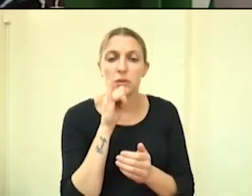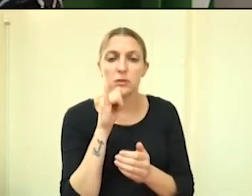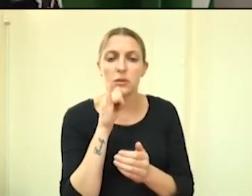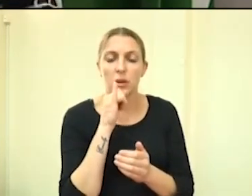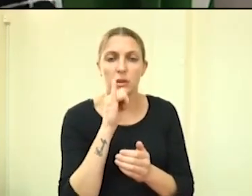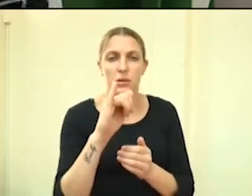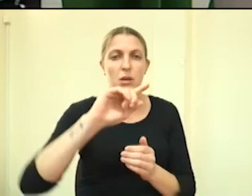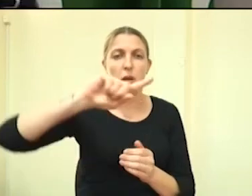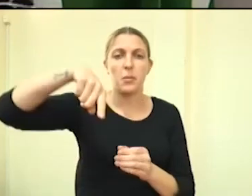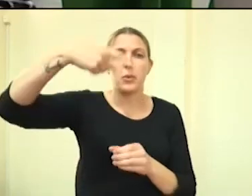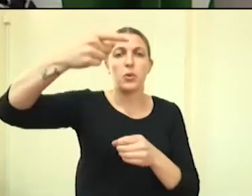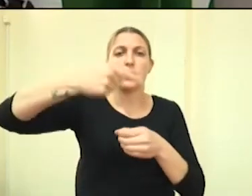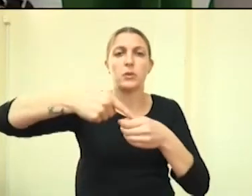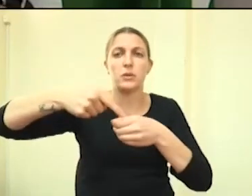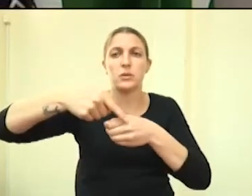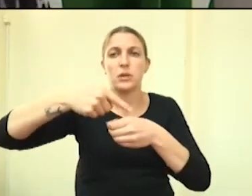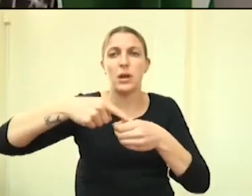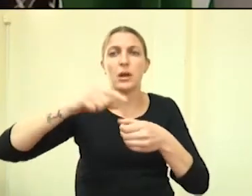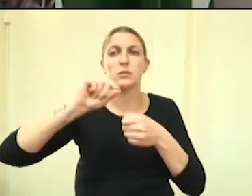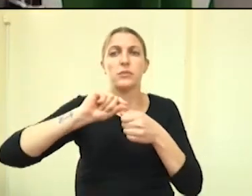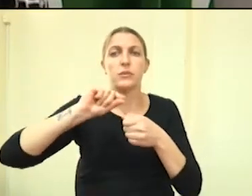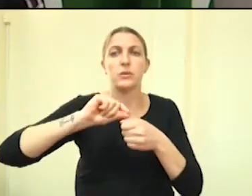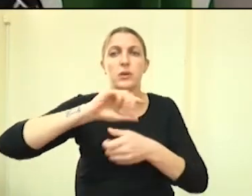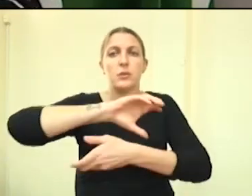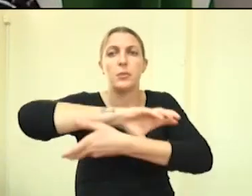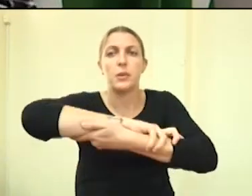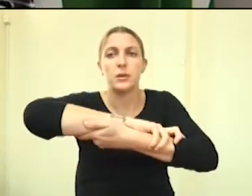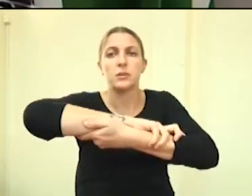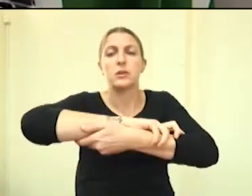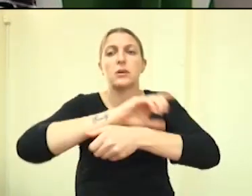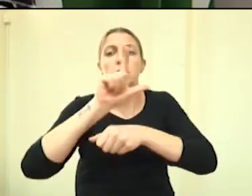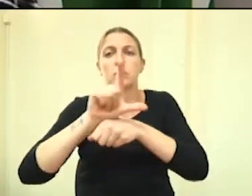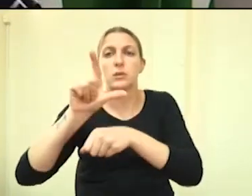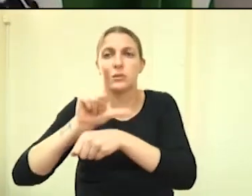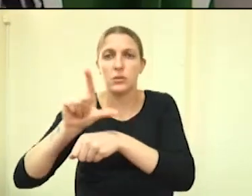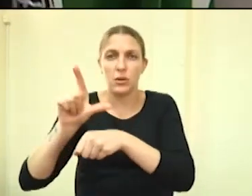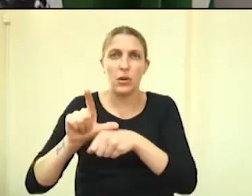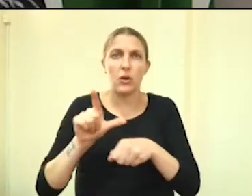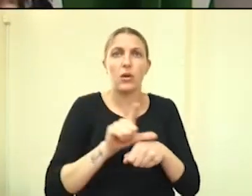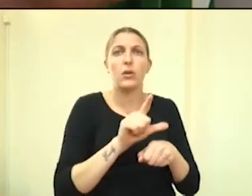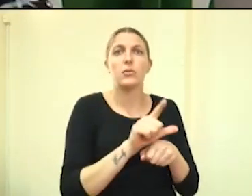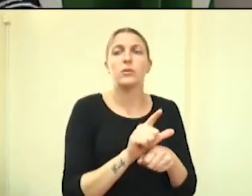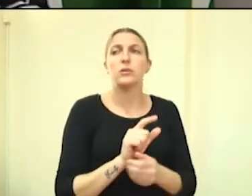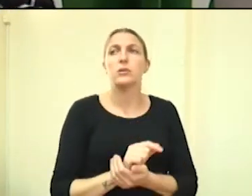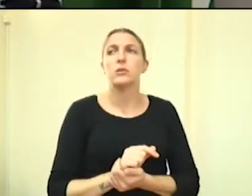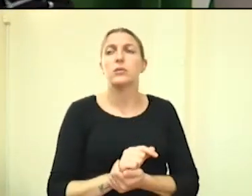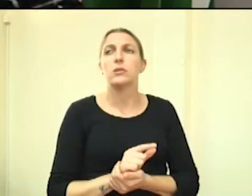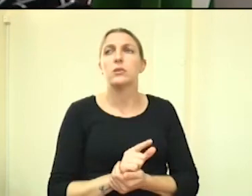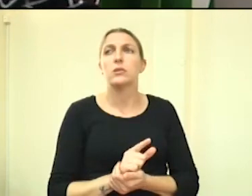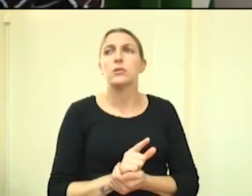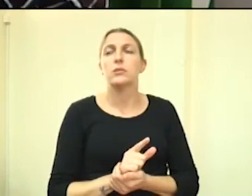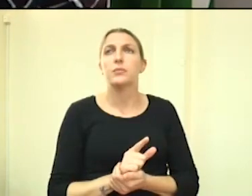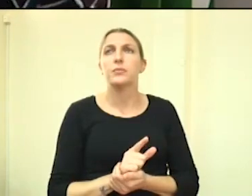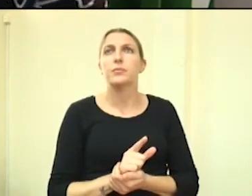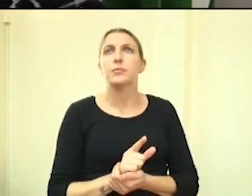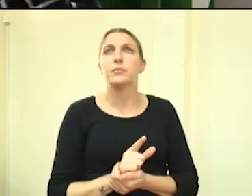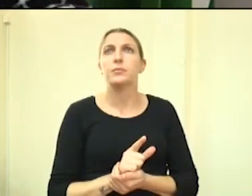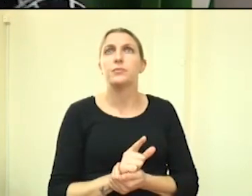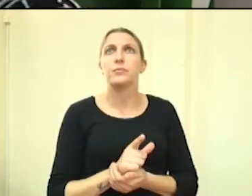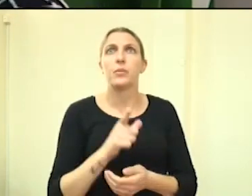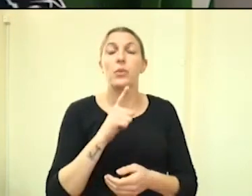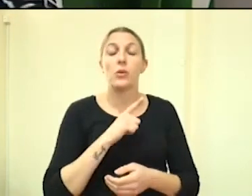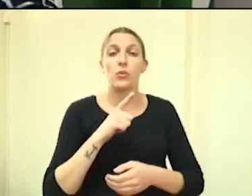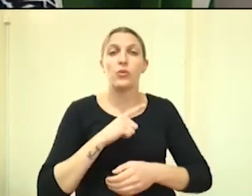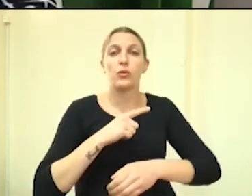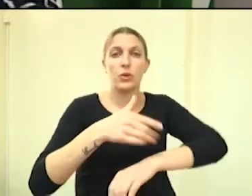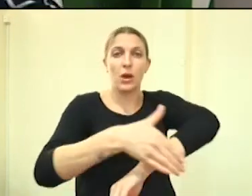parcerias com o comércio. Né? Nós tínhamos o projeto da Rua Modelo, que contemplava também essa questão